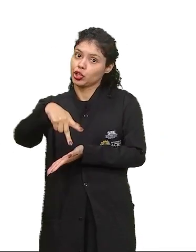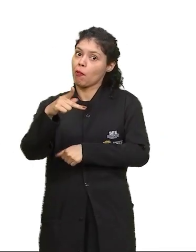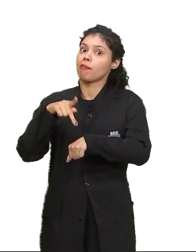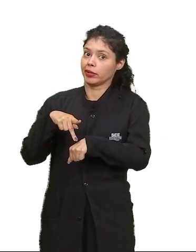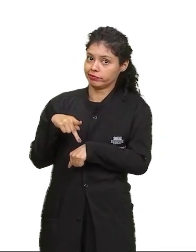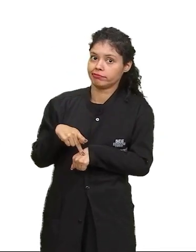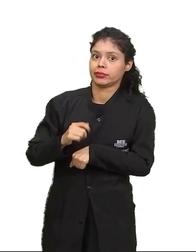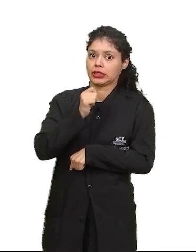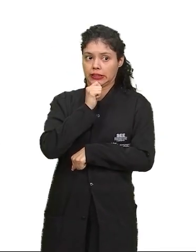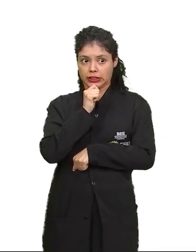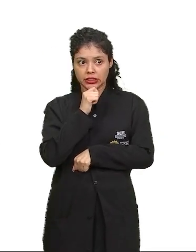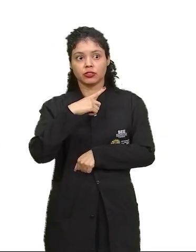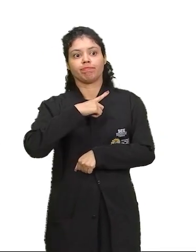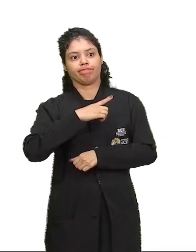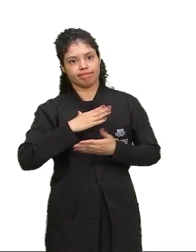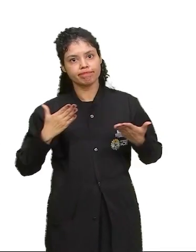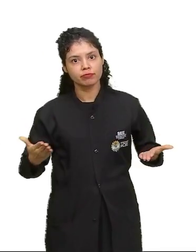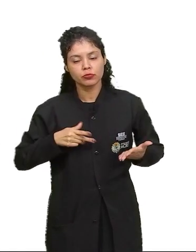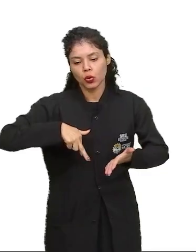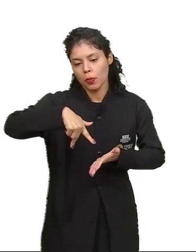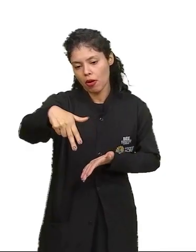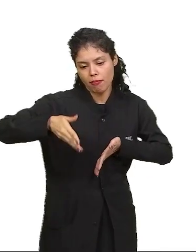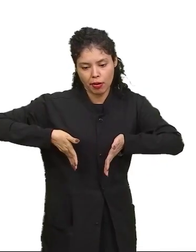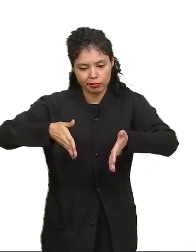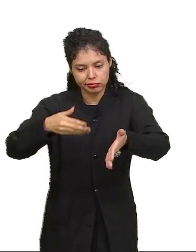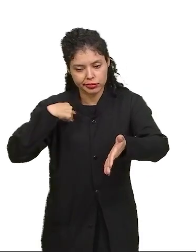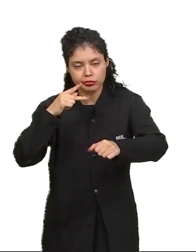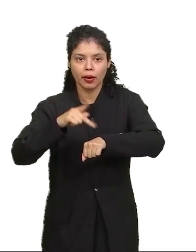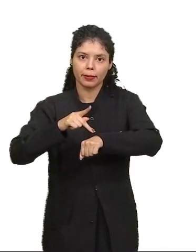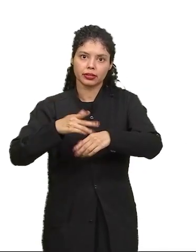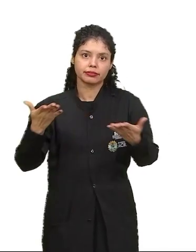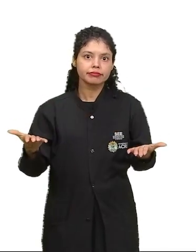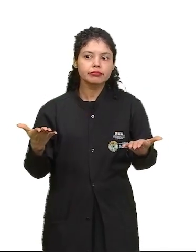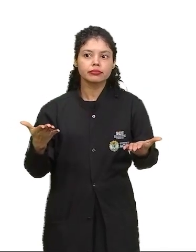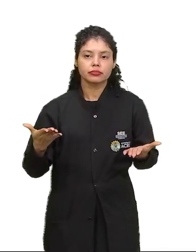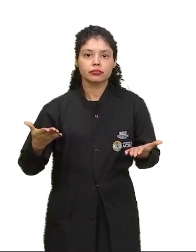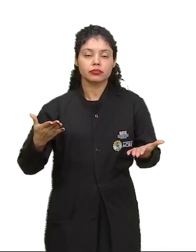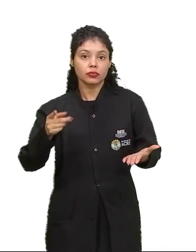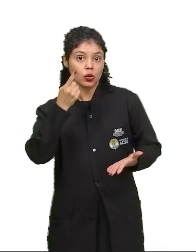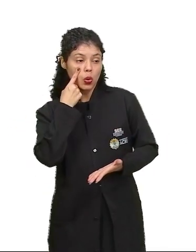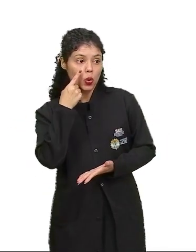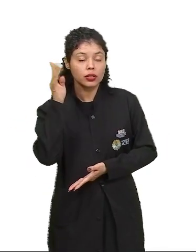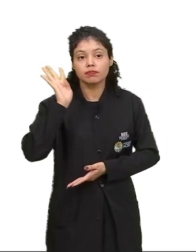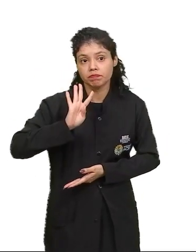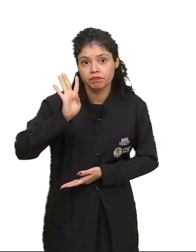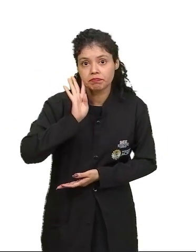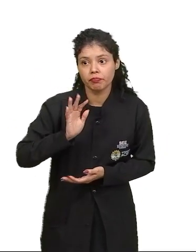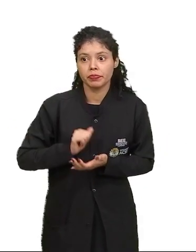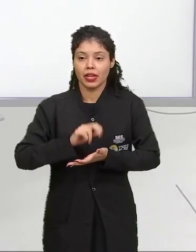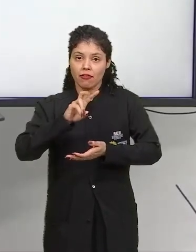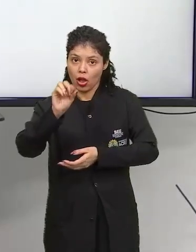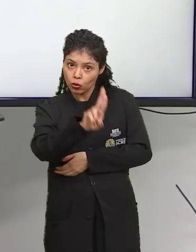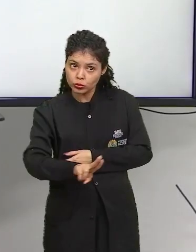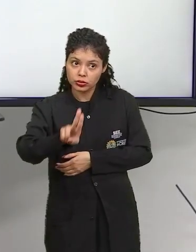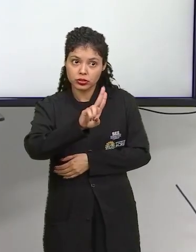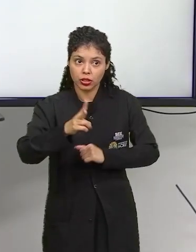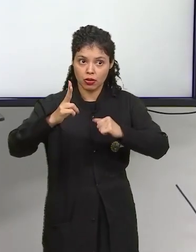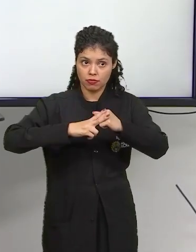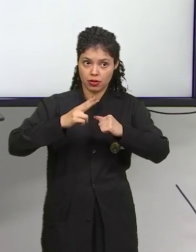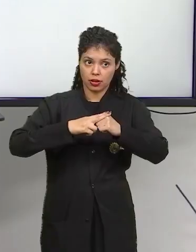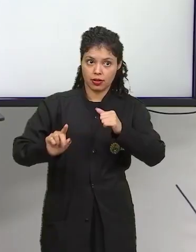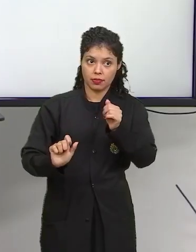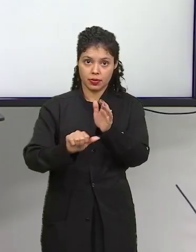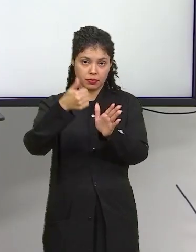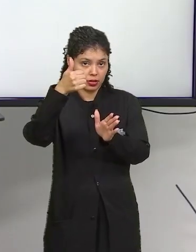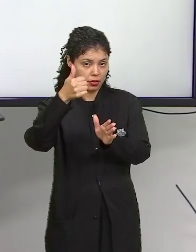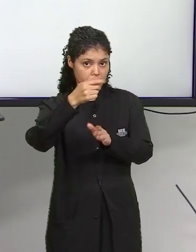pedra. No meio do caminho tinha uma pedra. Pessoal, olha que legal. Ele vai utilizar aqui verbos em primeira pessoa?